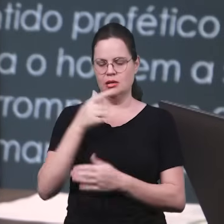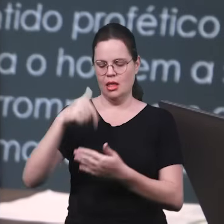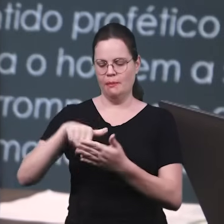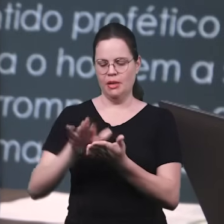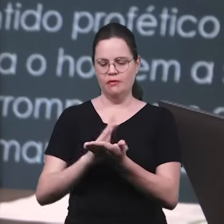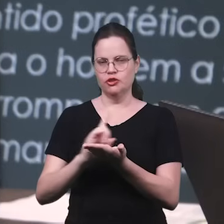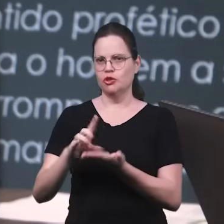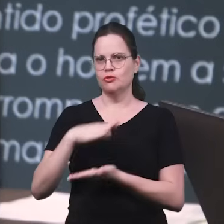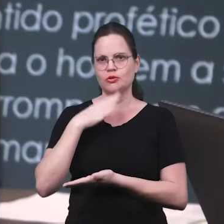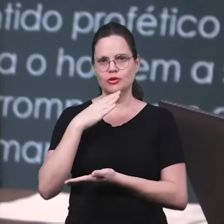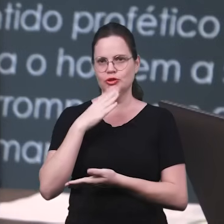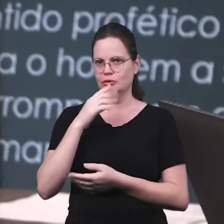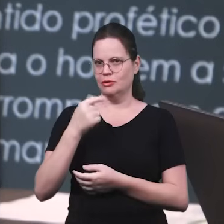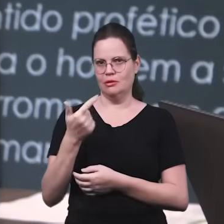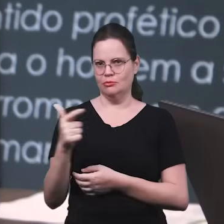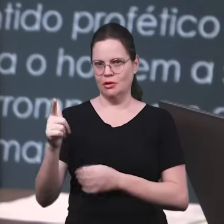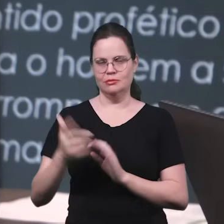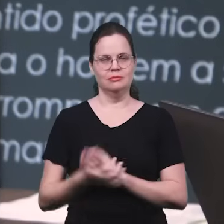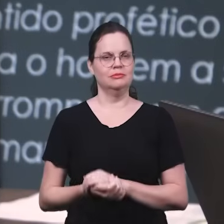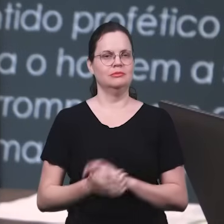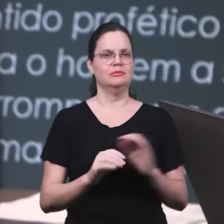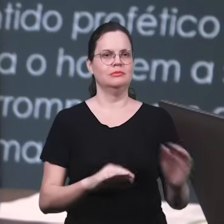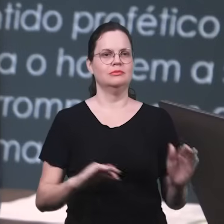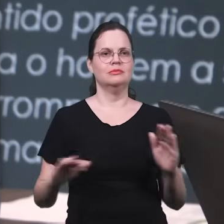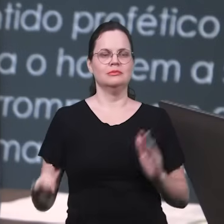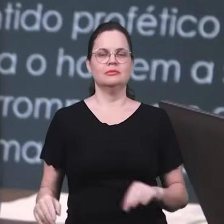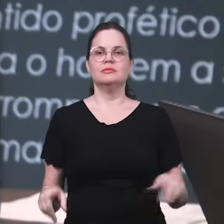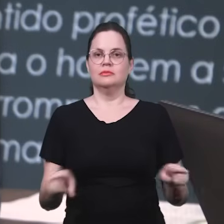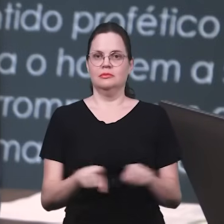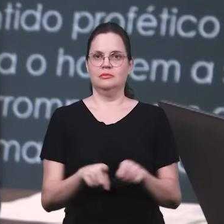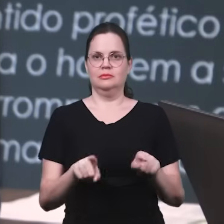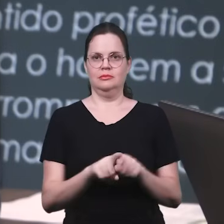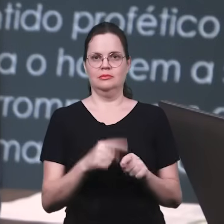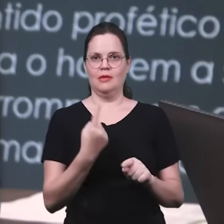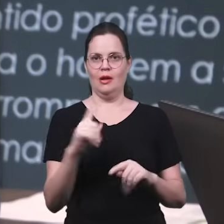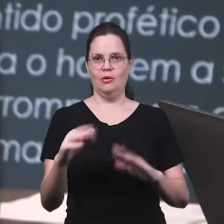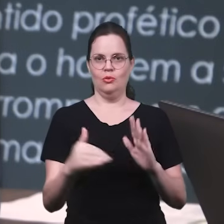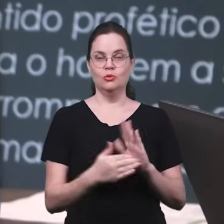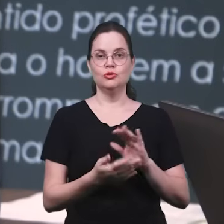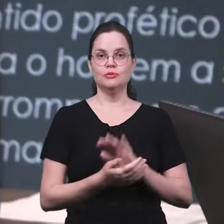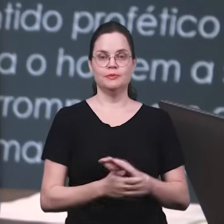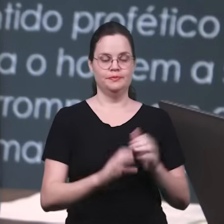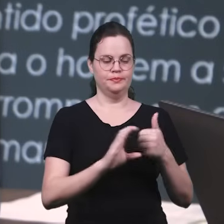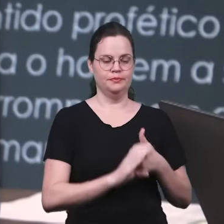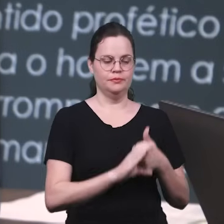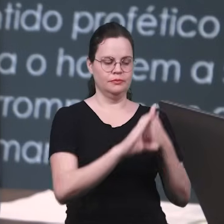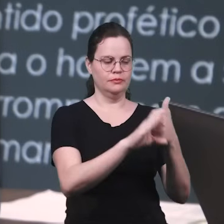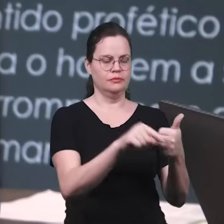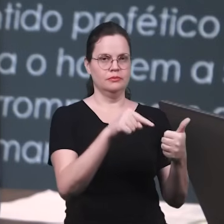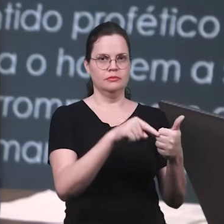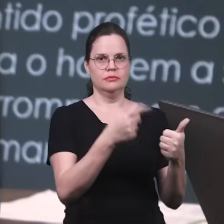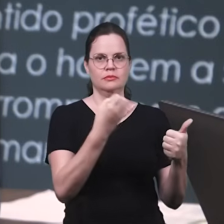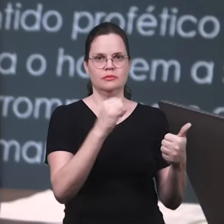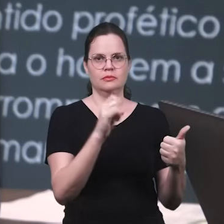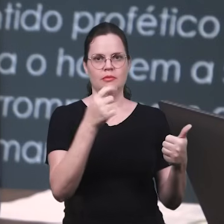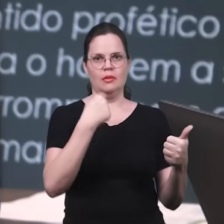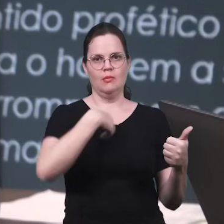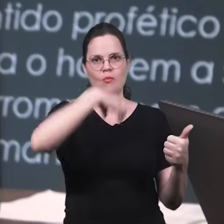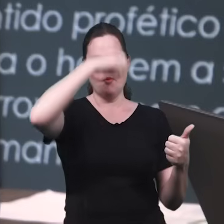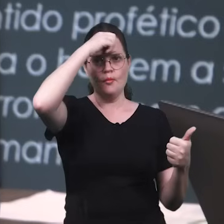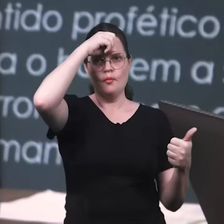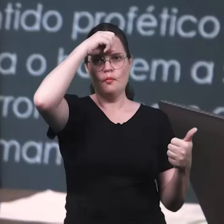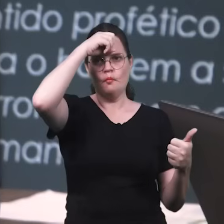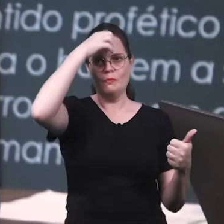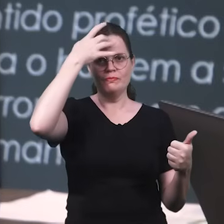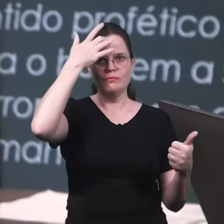qualquer coisa. Agora, por último aqui, no cristianismo, o desconhecimento do sentido